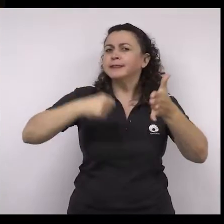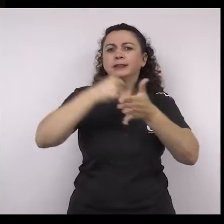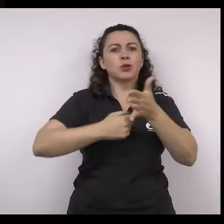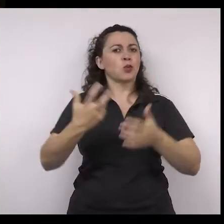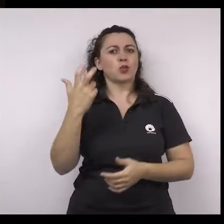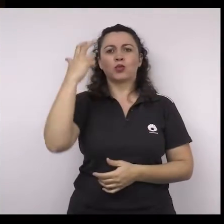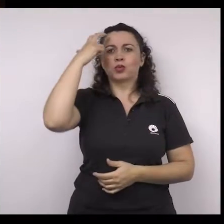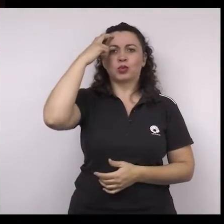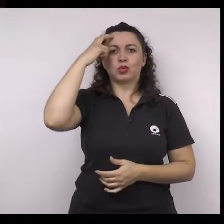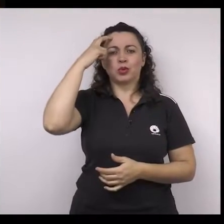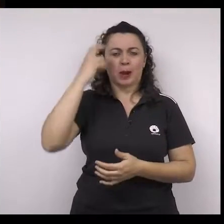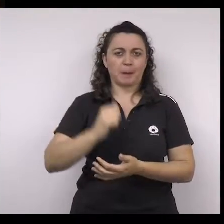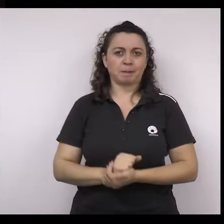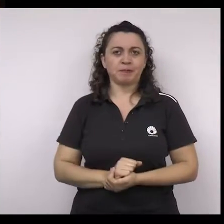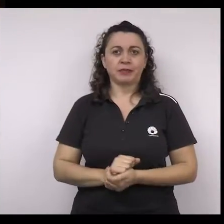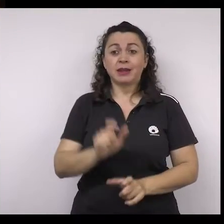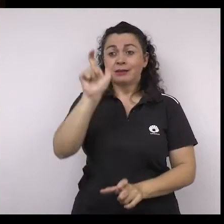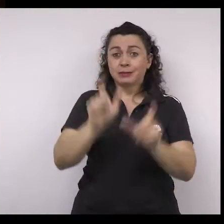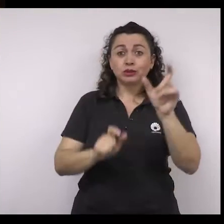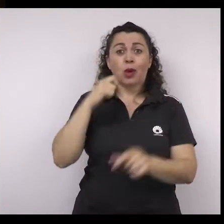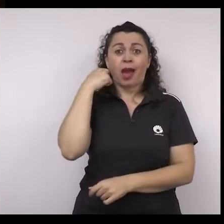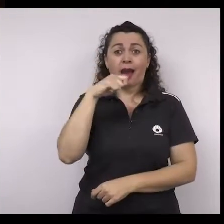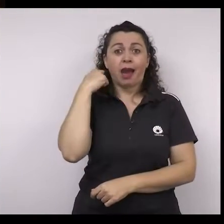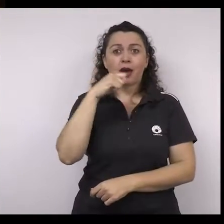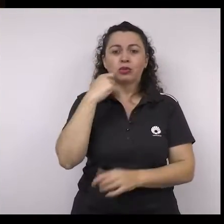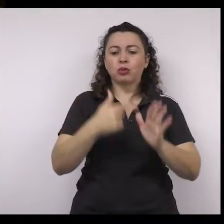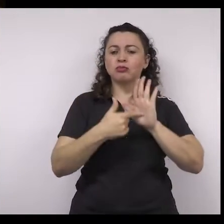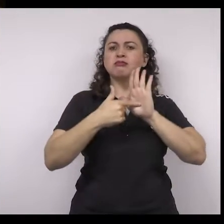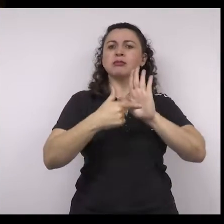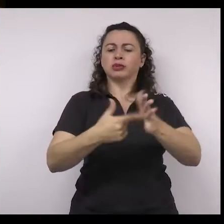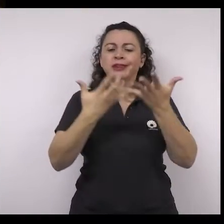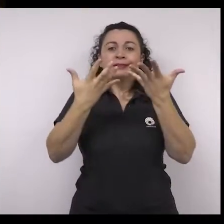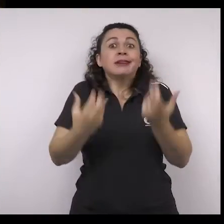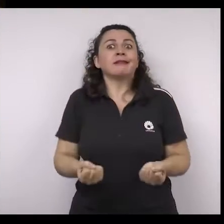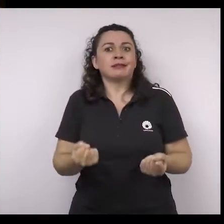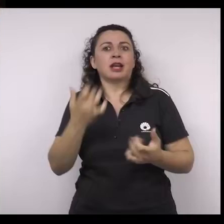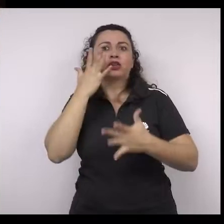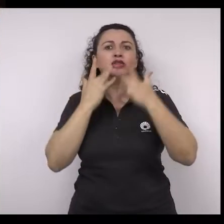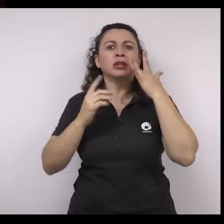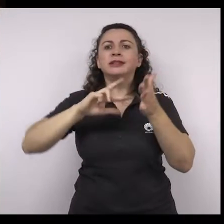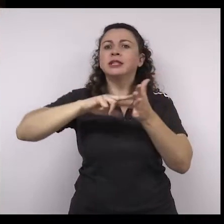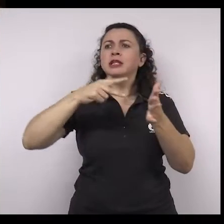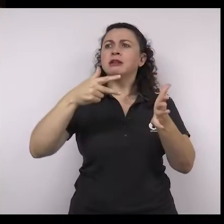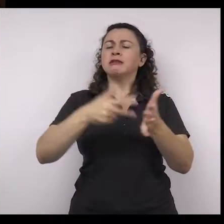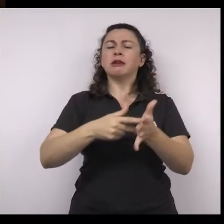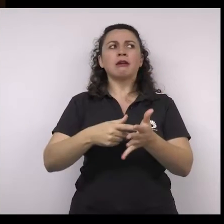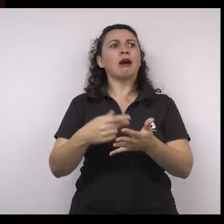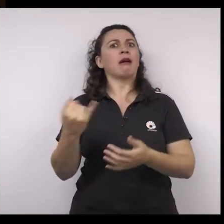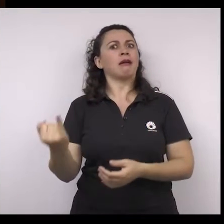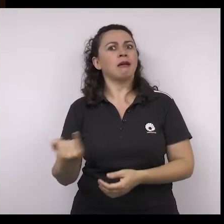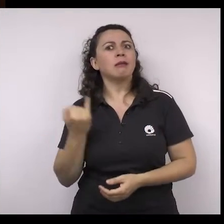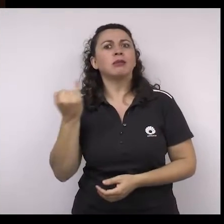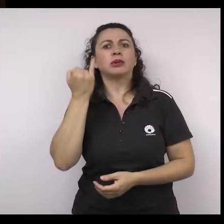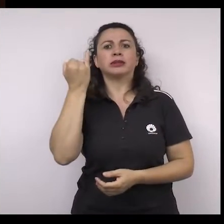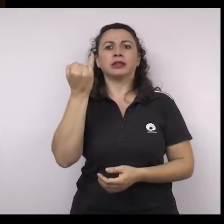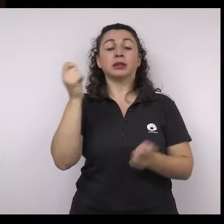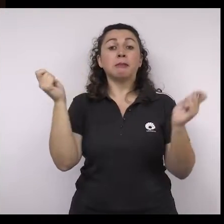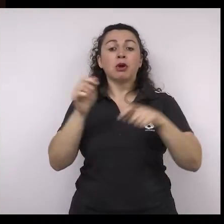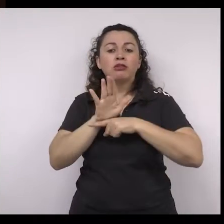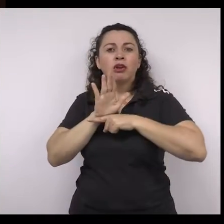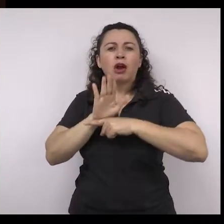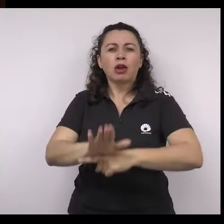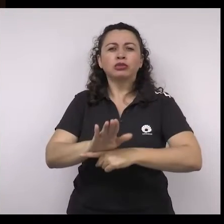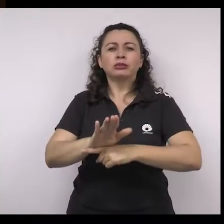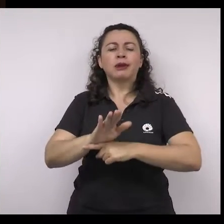O ato dos atores encenarem a peça já é, digamos, uma interpretação significativa e pode abrir a compreensão